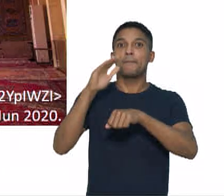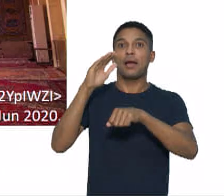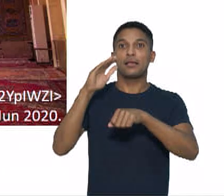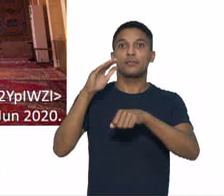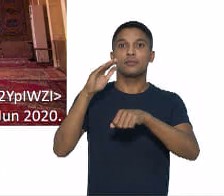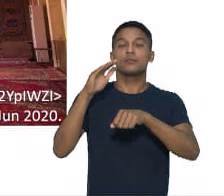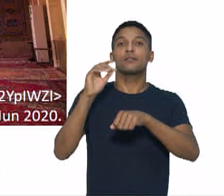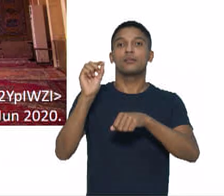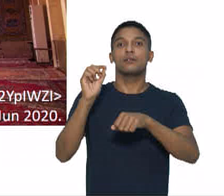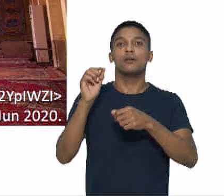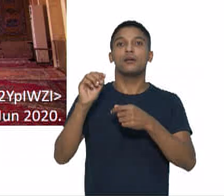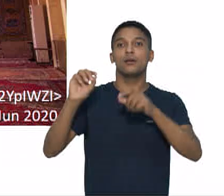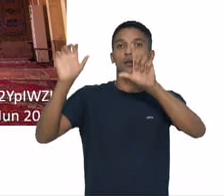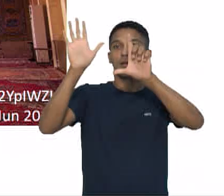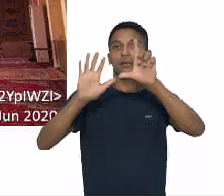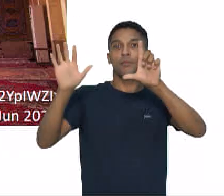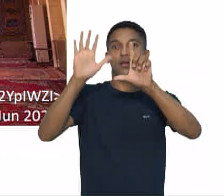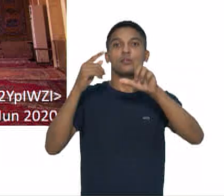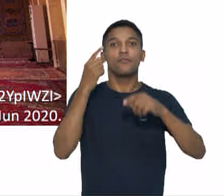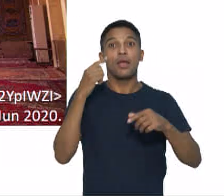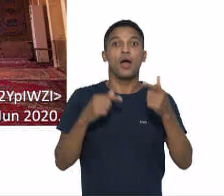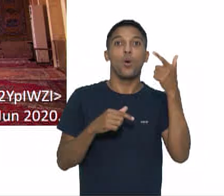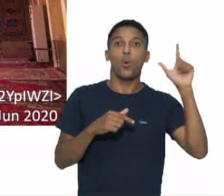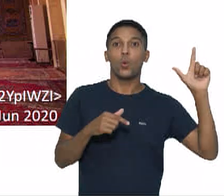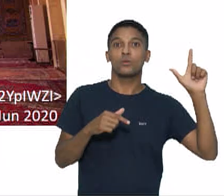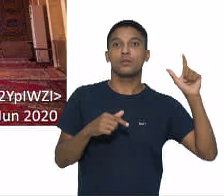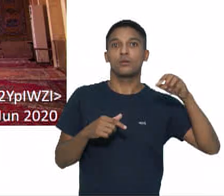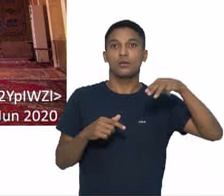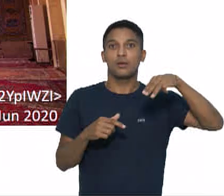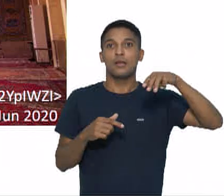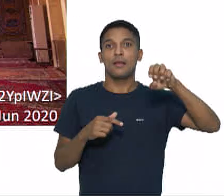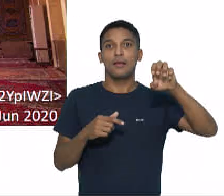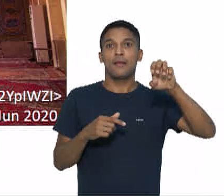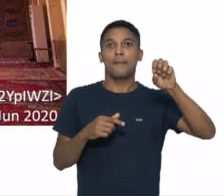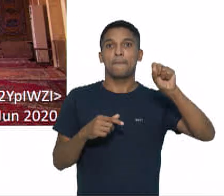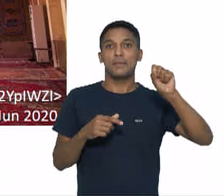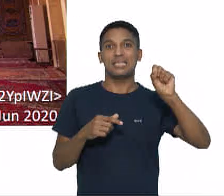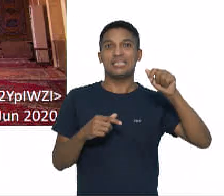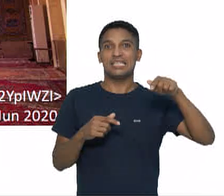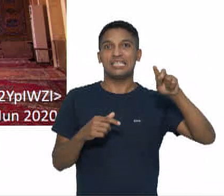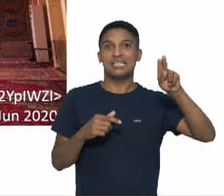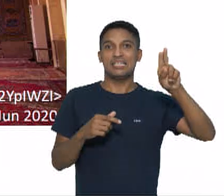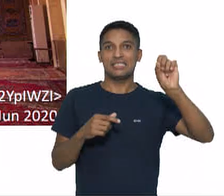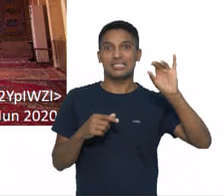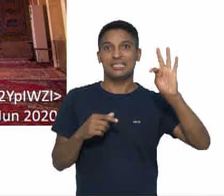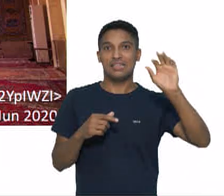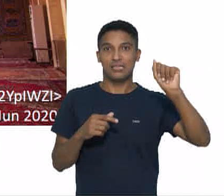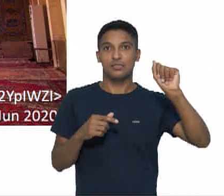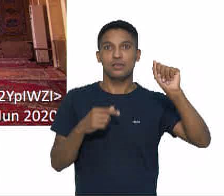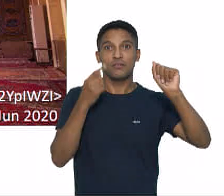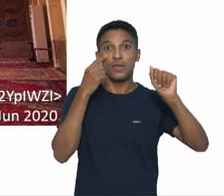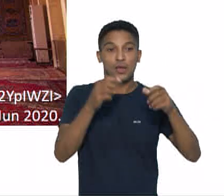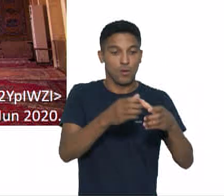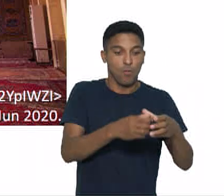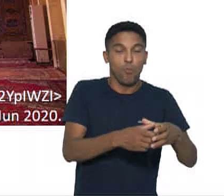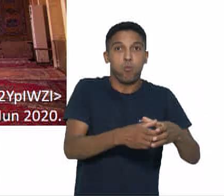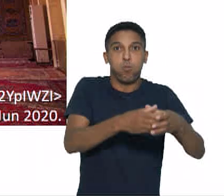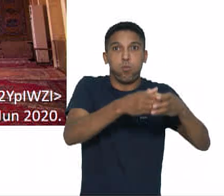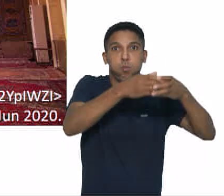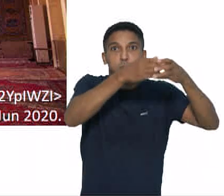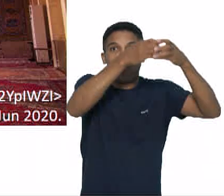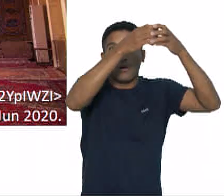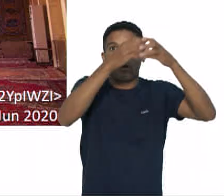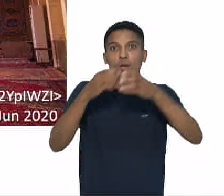trouxe para vocês de uma outra mesquita. E olhe só as colunas, subindo ali das colunas, as formas geométricas,